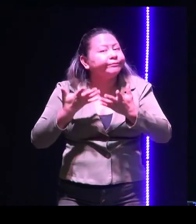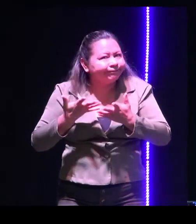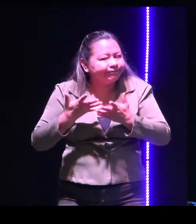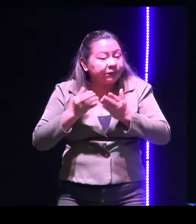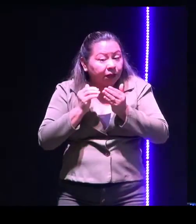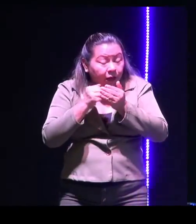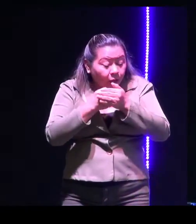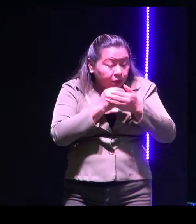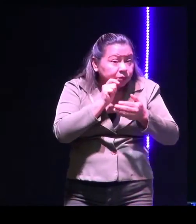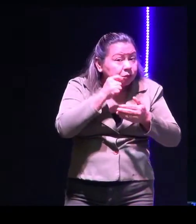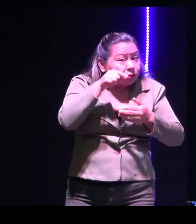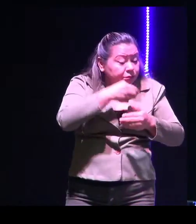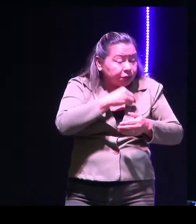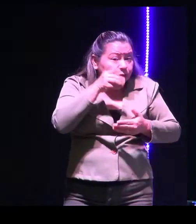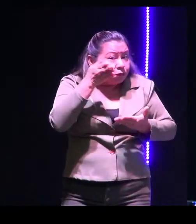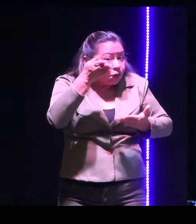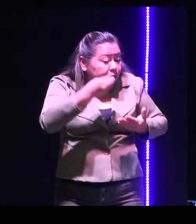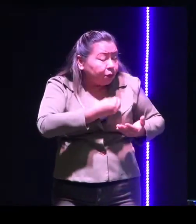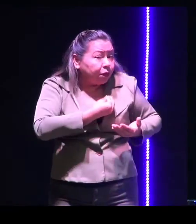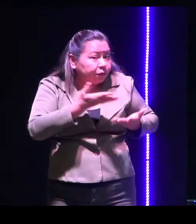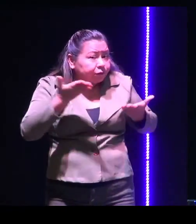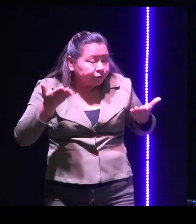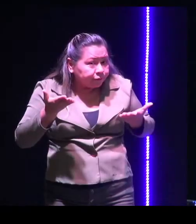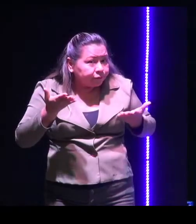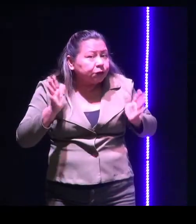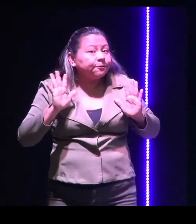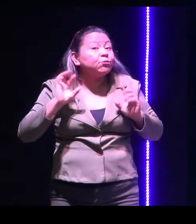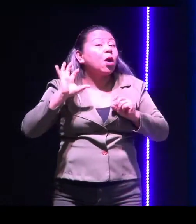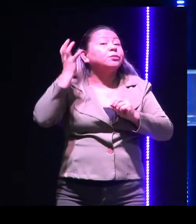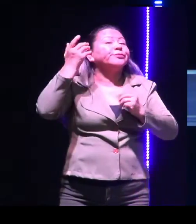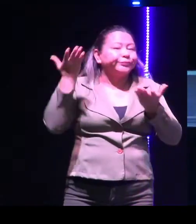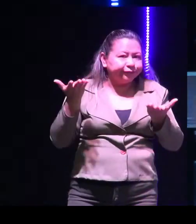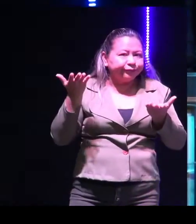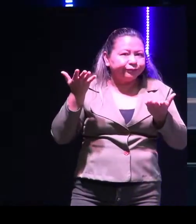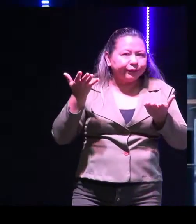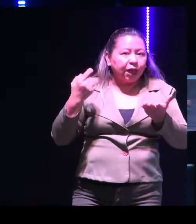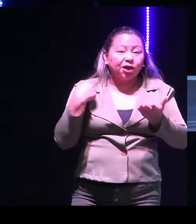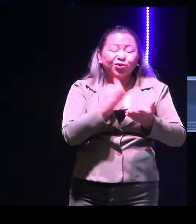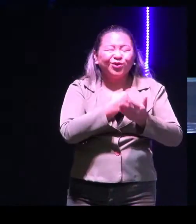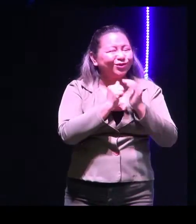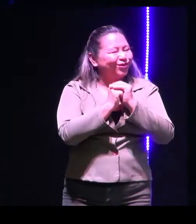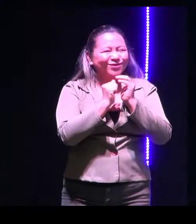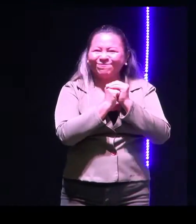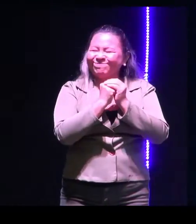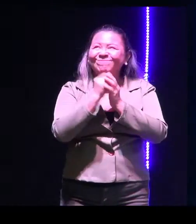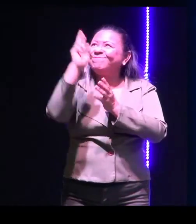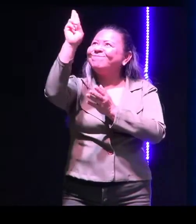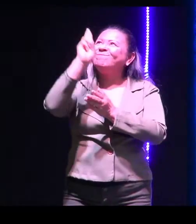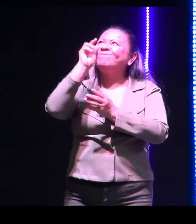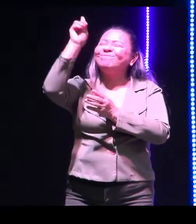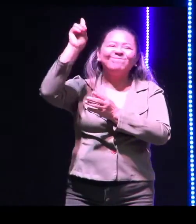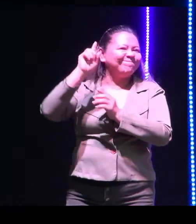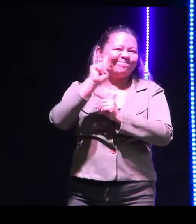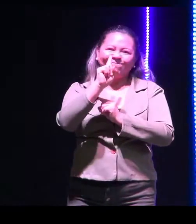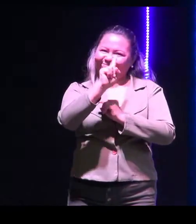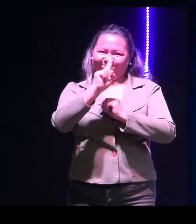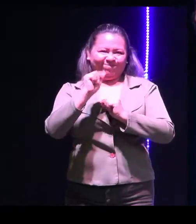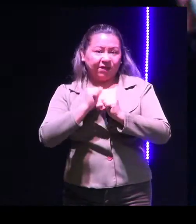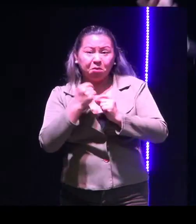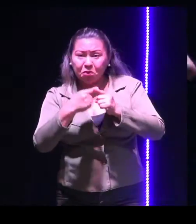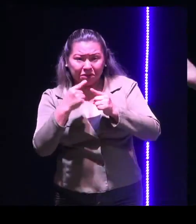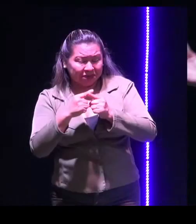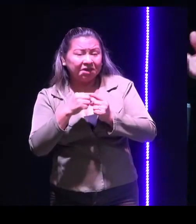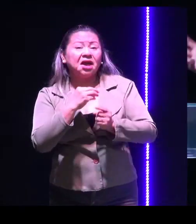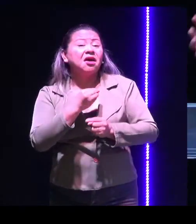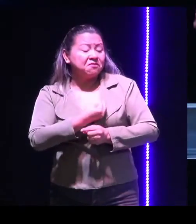nos escondem de Deus, que nos tira. E aí o que acontece? Nossas orações não serão atendidas. Por quê?